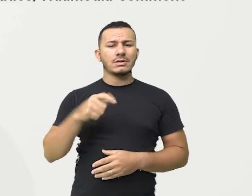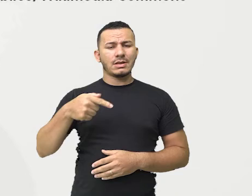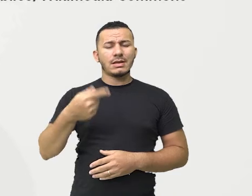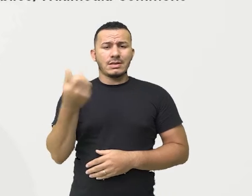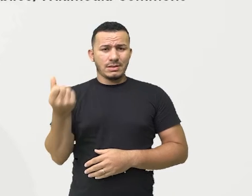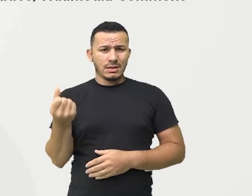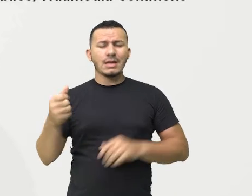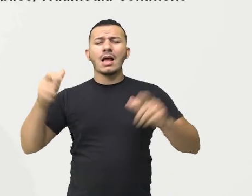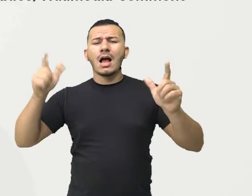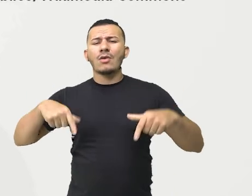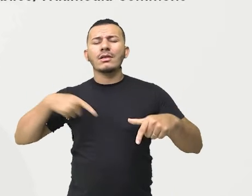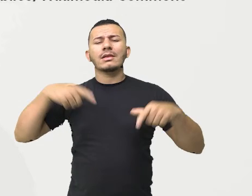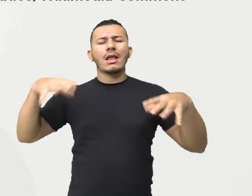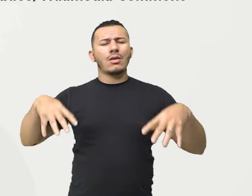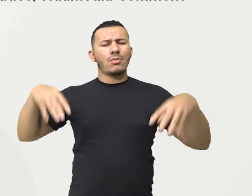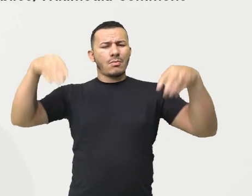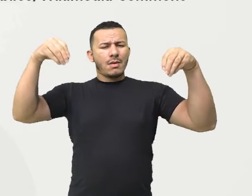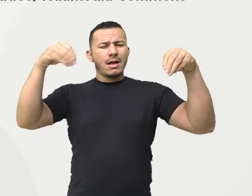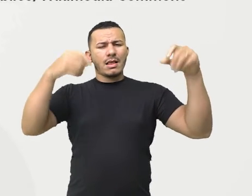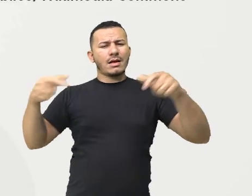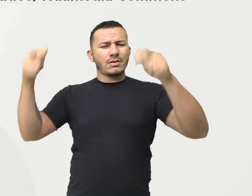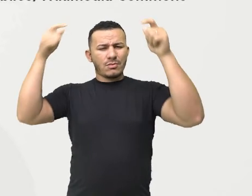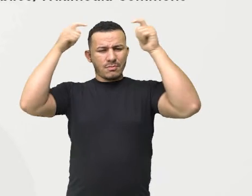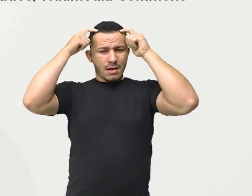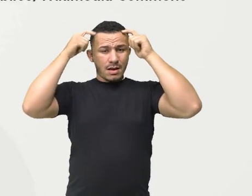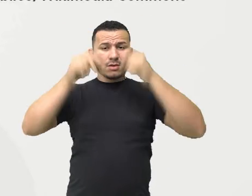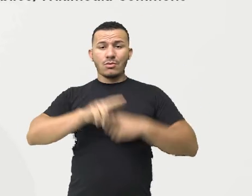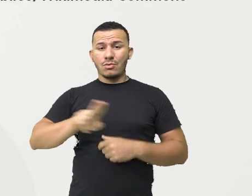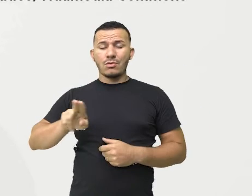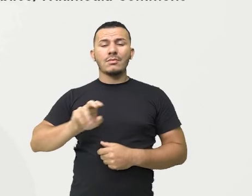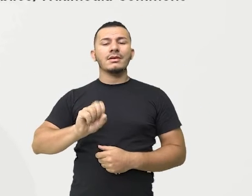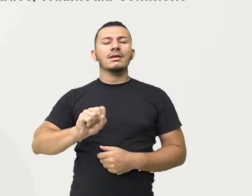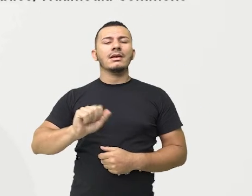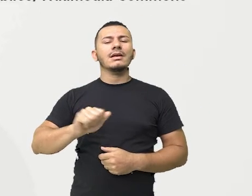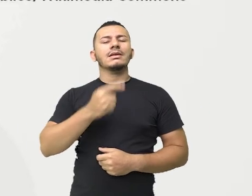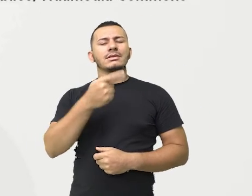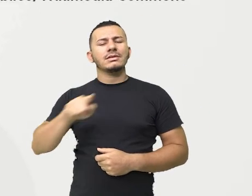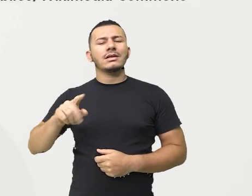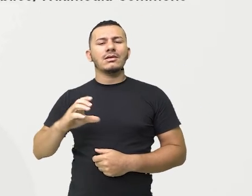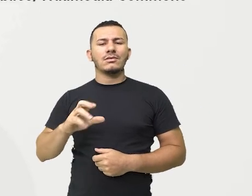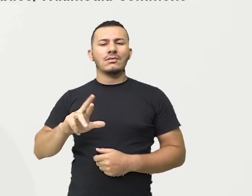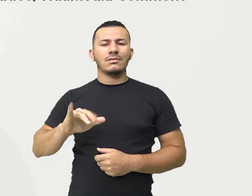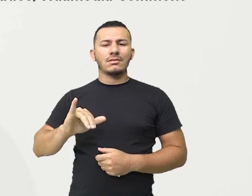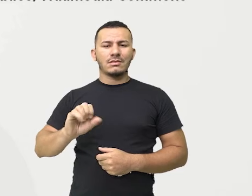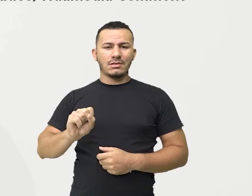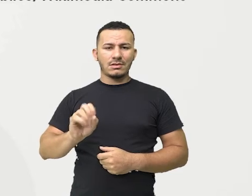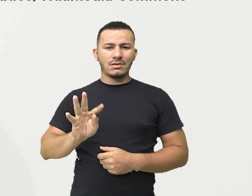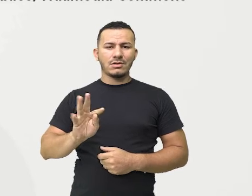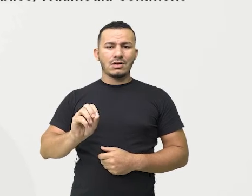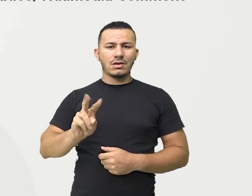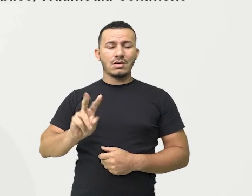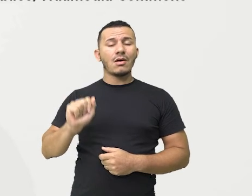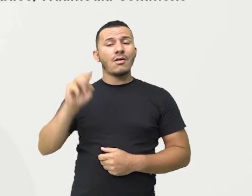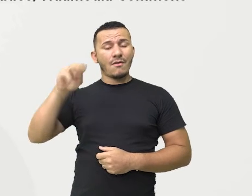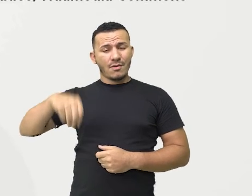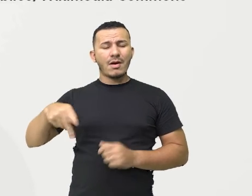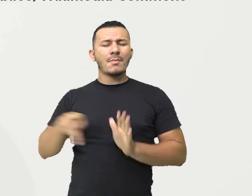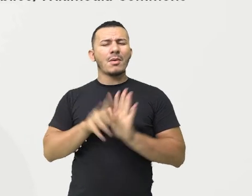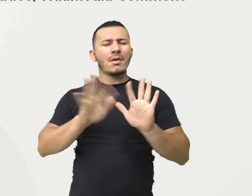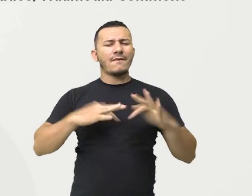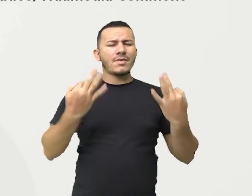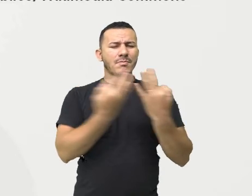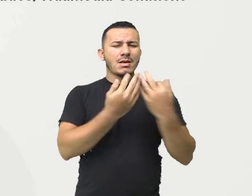1876, no Palácio Imperial de São Cristóvão, residência da família imperial. Dessa